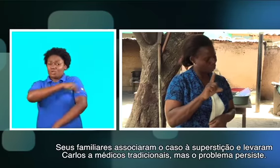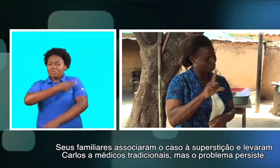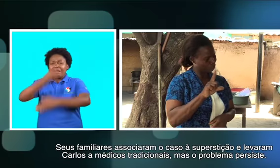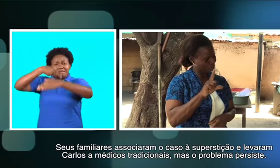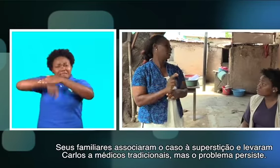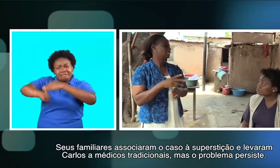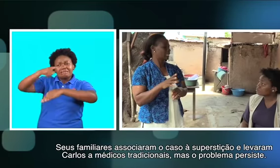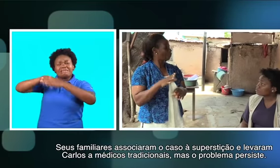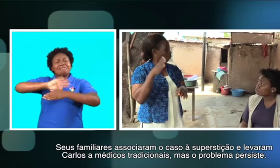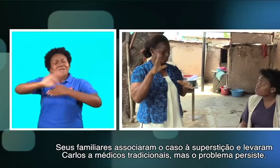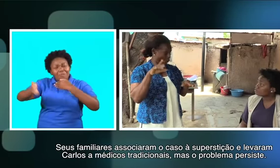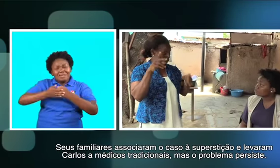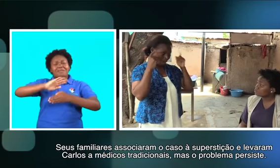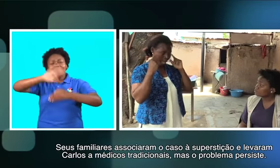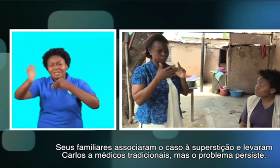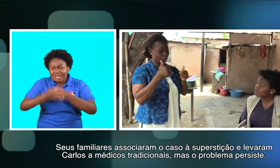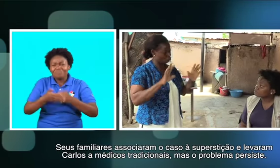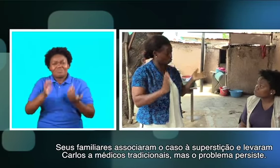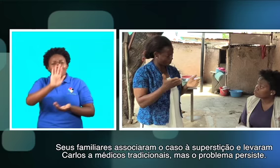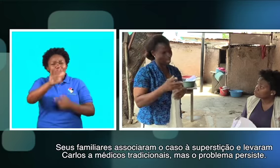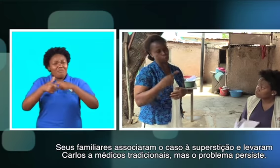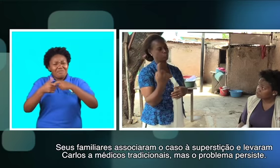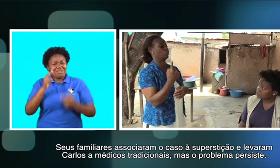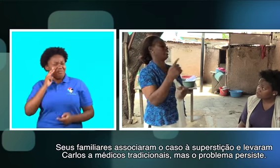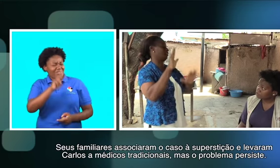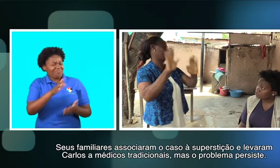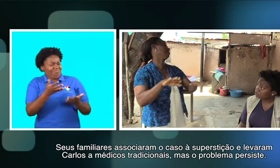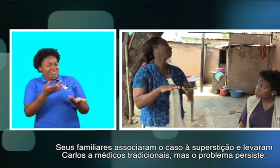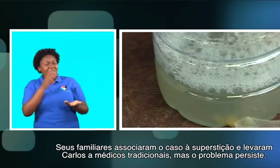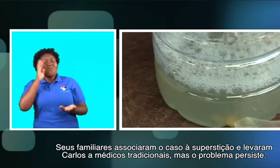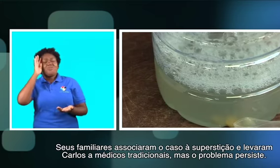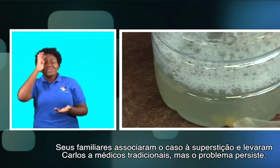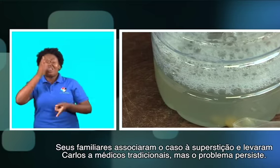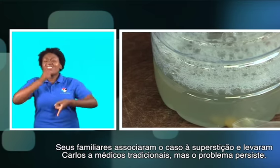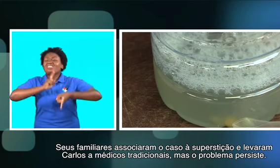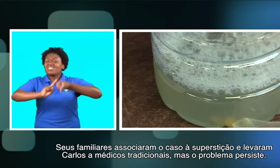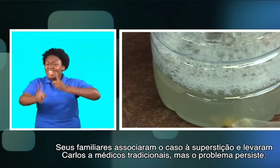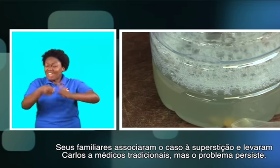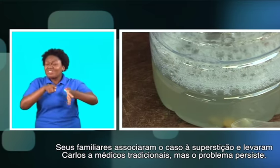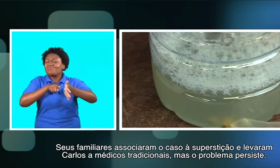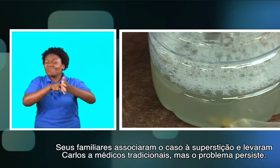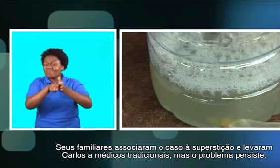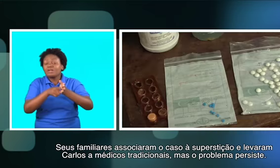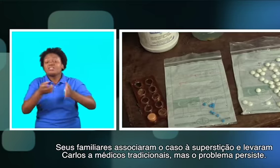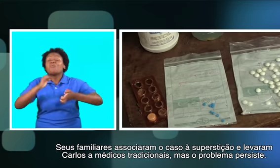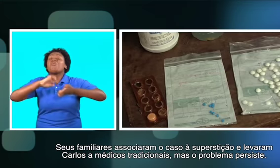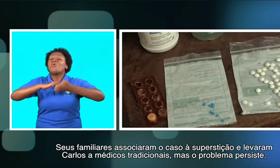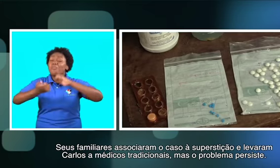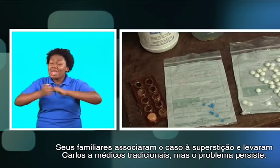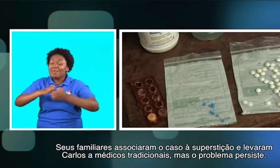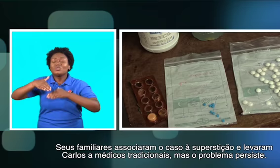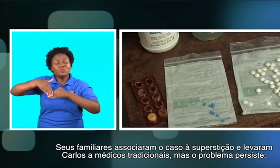Seus familiares associaram o caso à superstição e levaram Carlos a médicos tradicionais. Mas, o problema